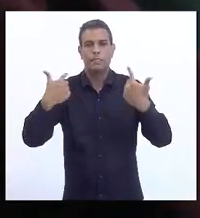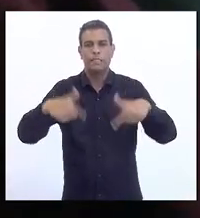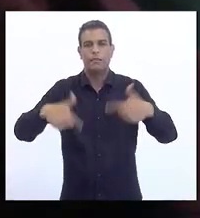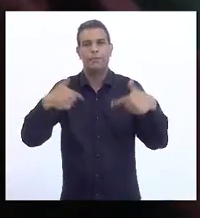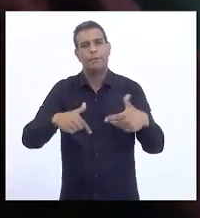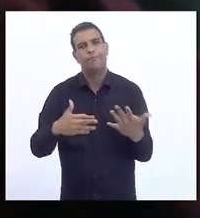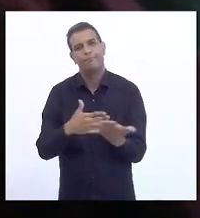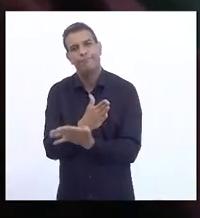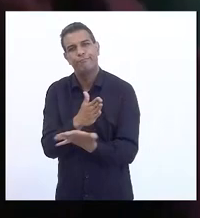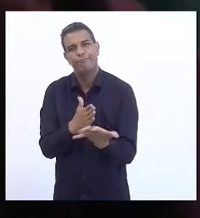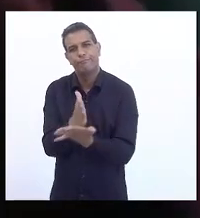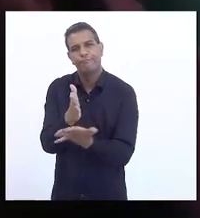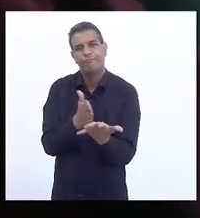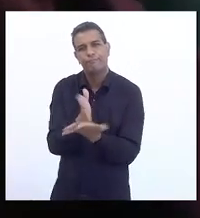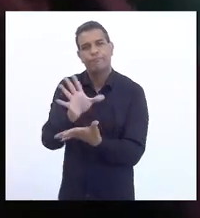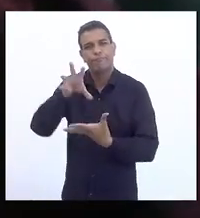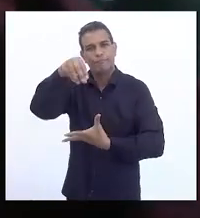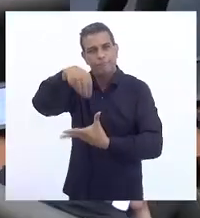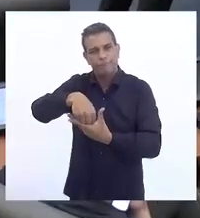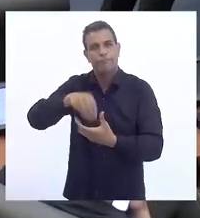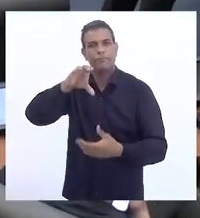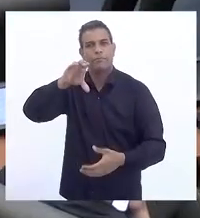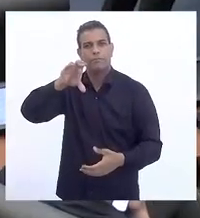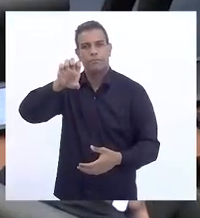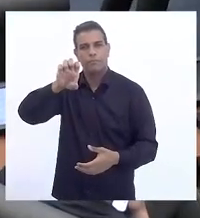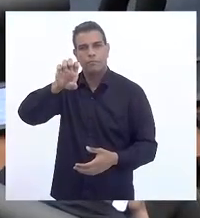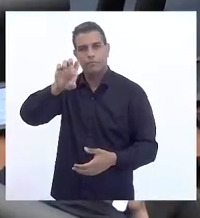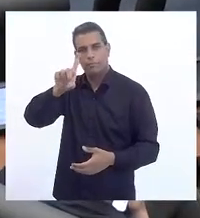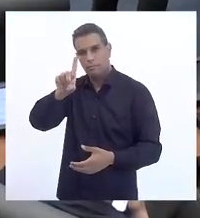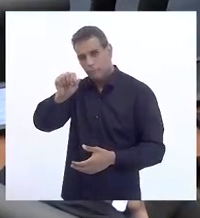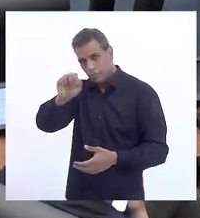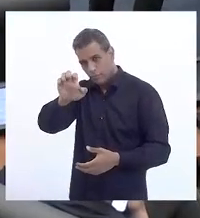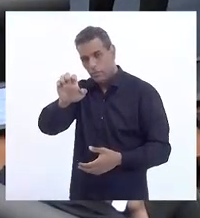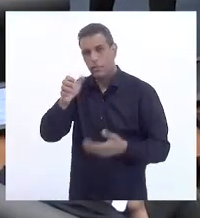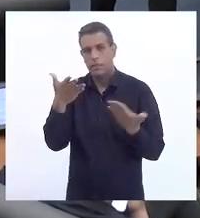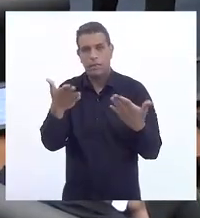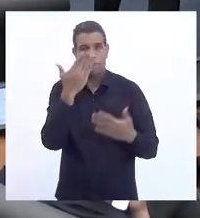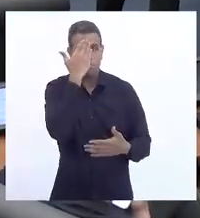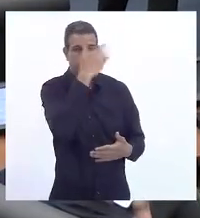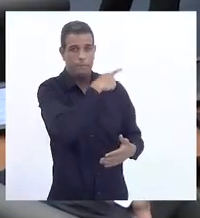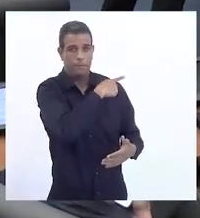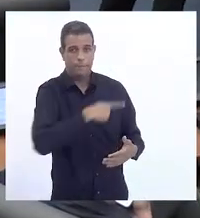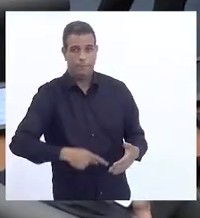e trabalhadores da SEDAI. Obrigada, presidente.